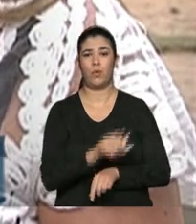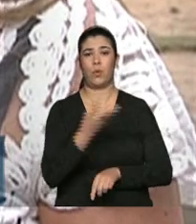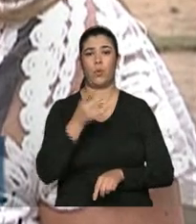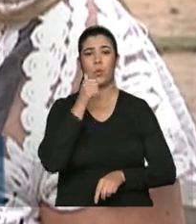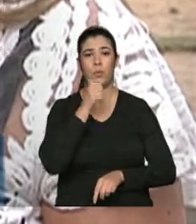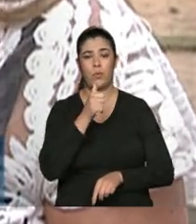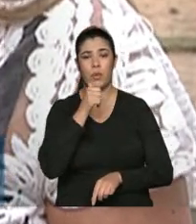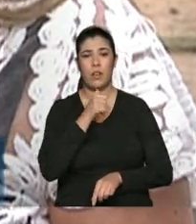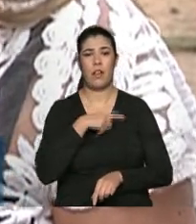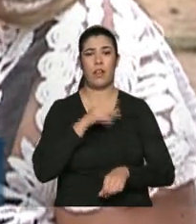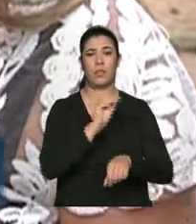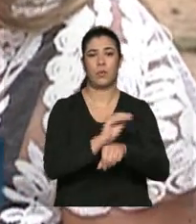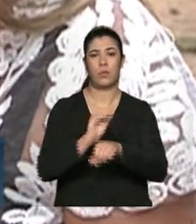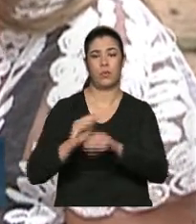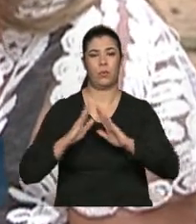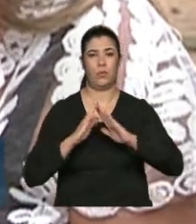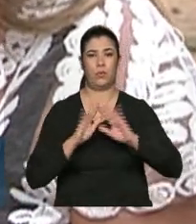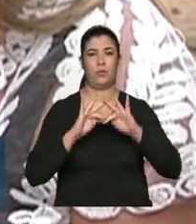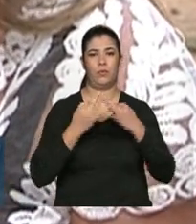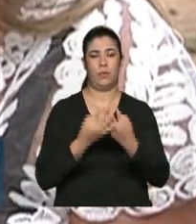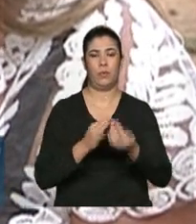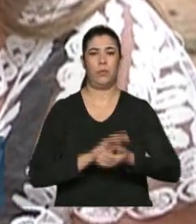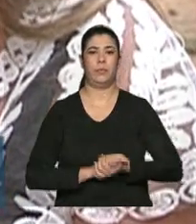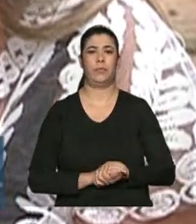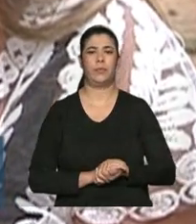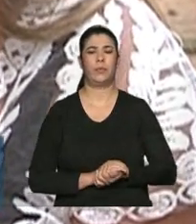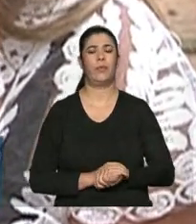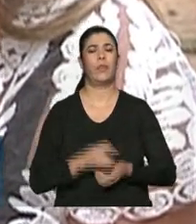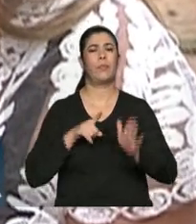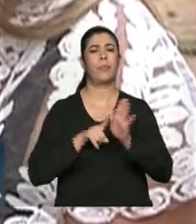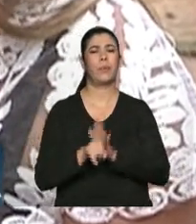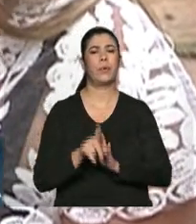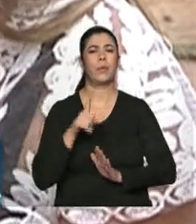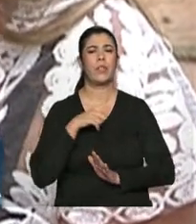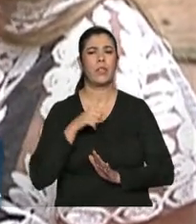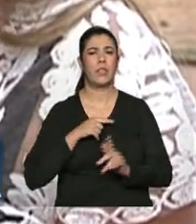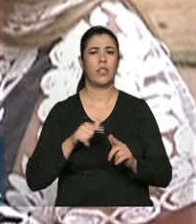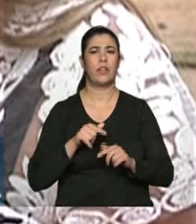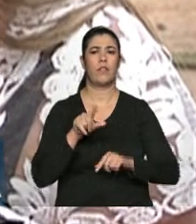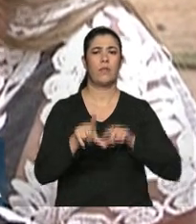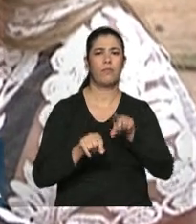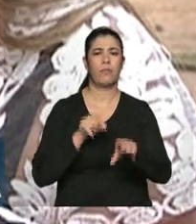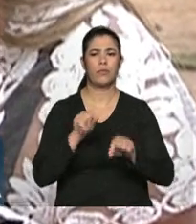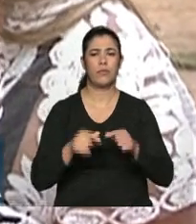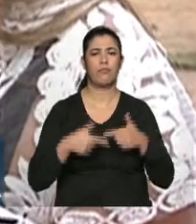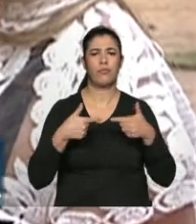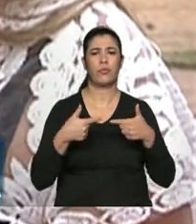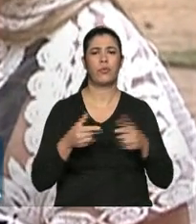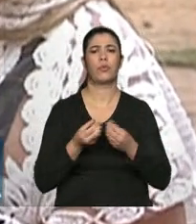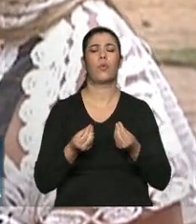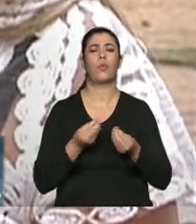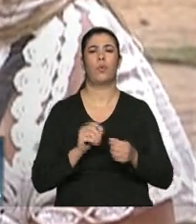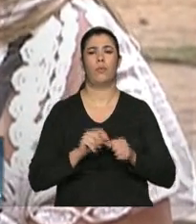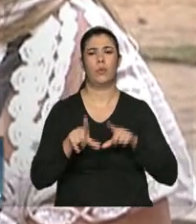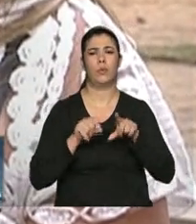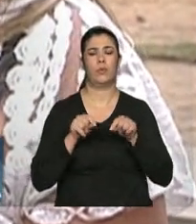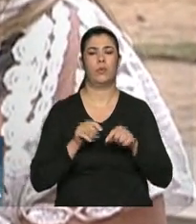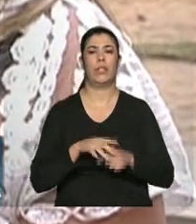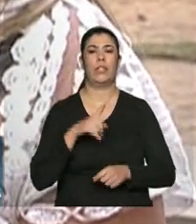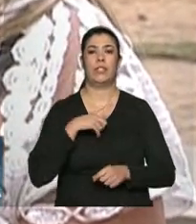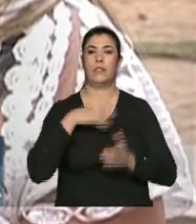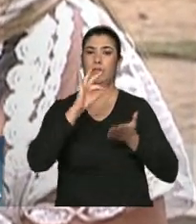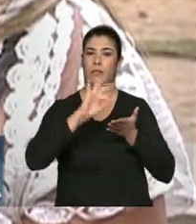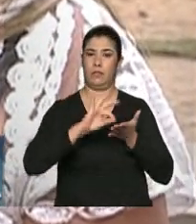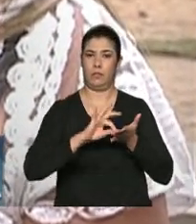mulheres provedoras do lar. Foi um processo de sorteio? Como que elas foram selecionadas? Elas fazem a